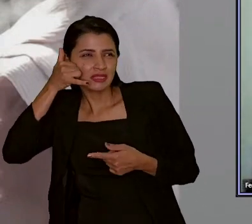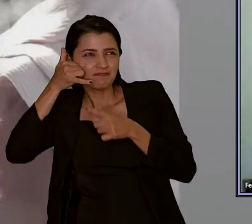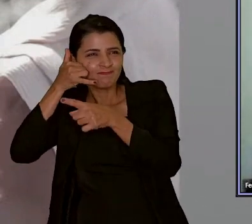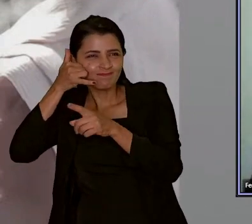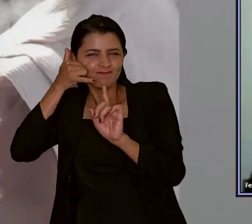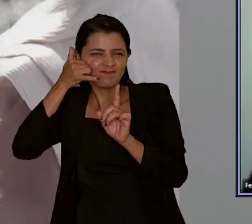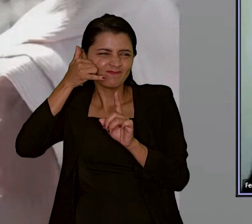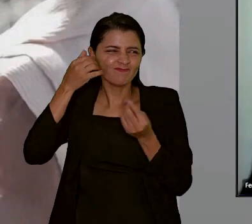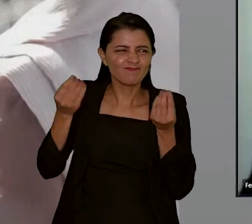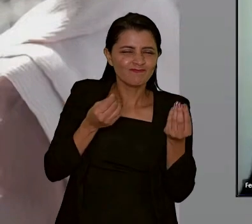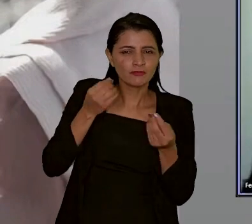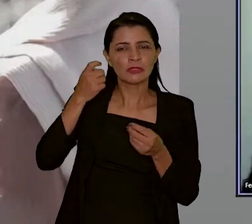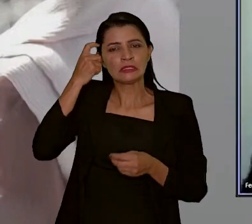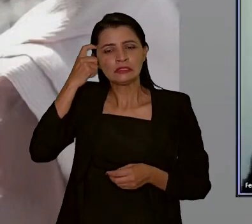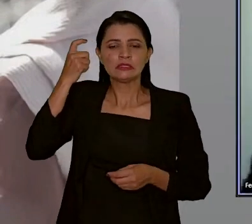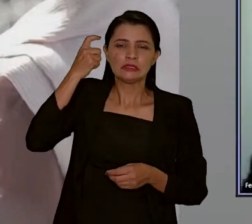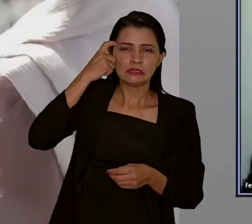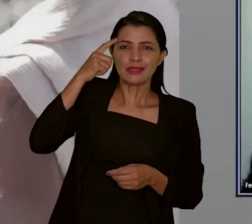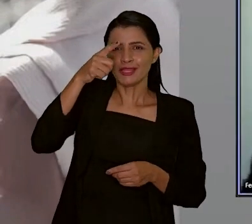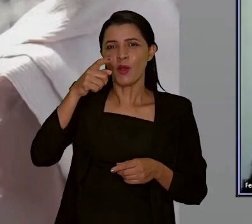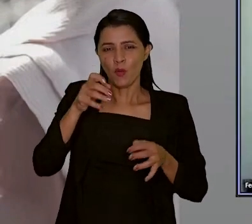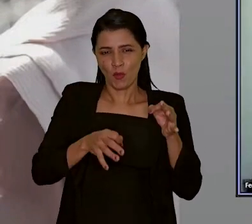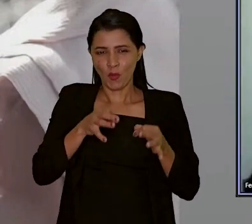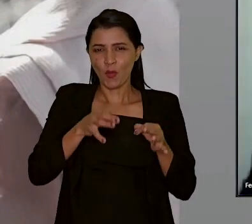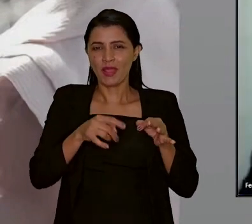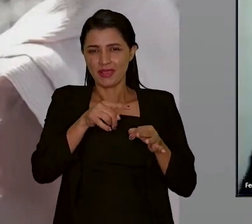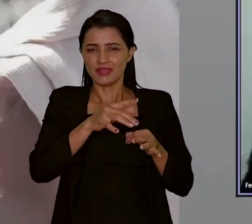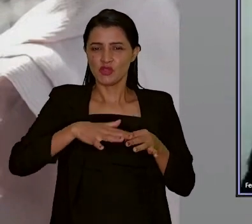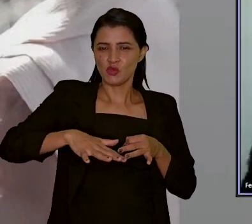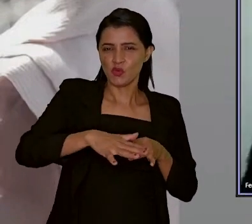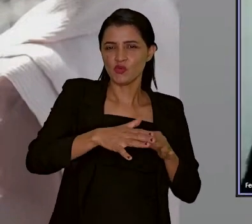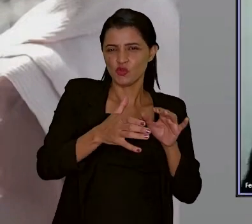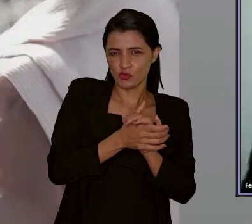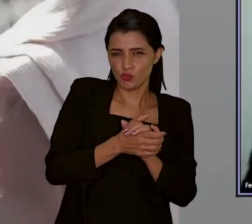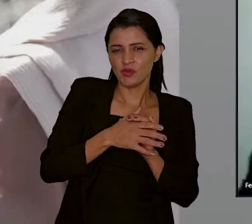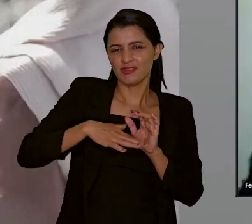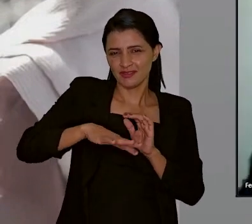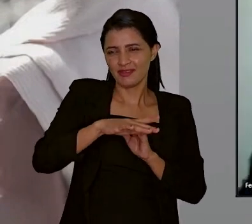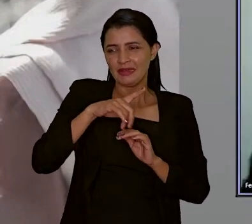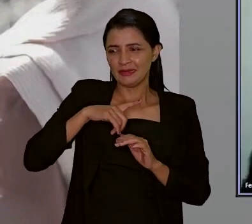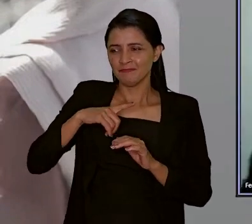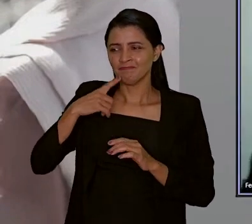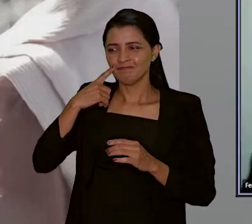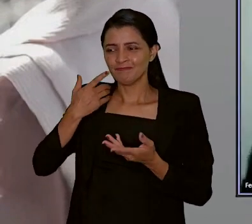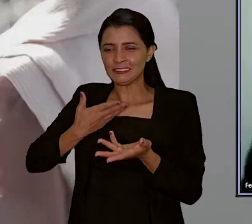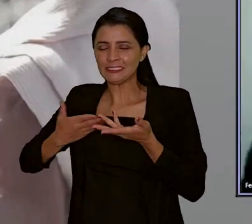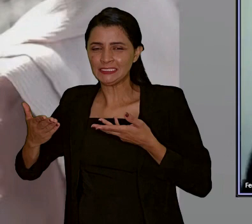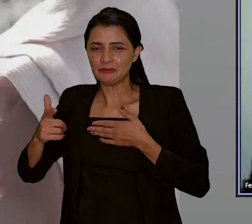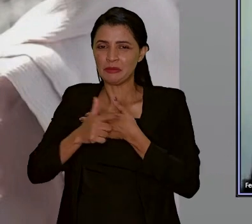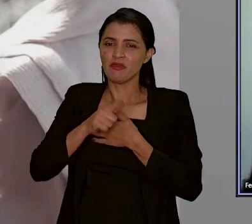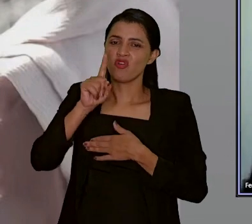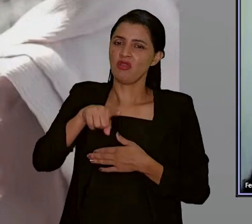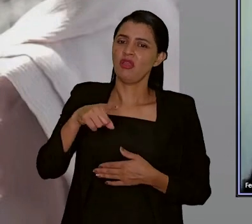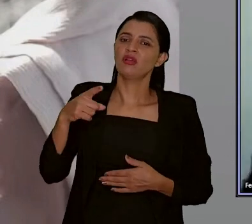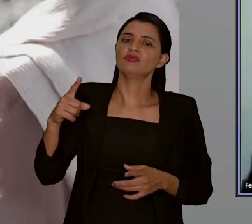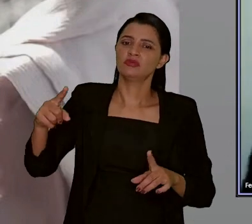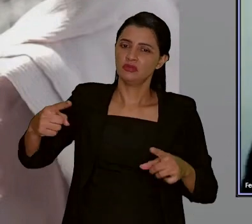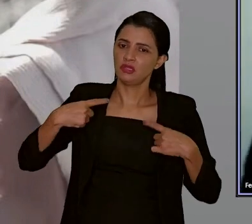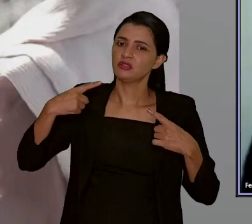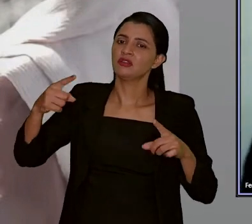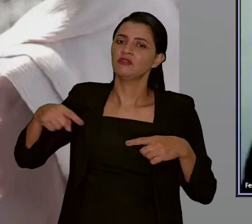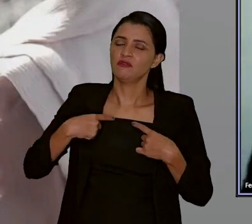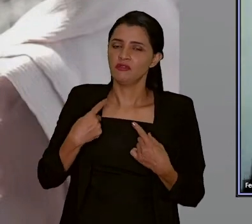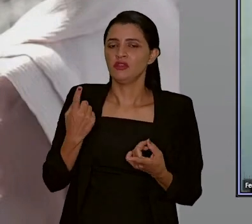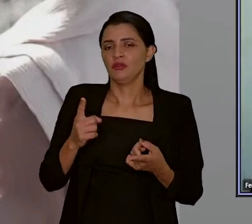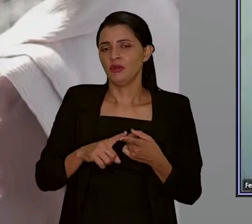enlace, ela é um desafio para todos nós. Eu, Guilherme, o Rogério, todos nós aí, temos